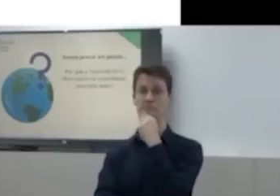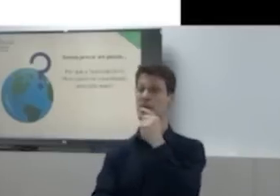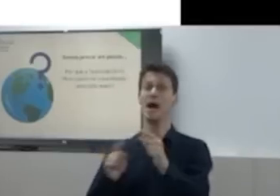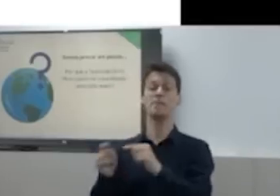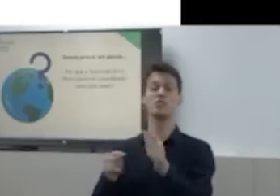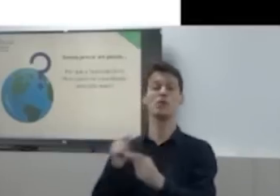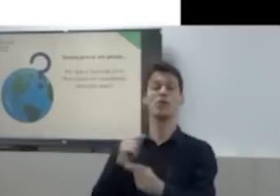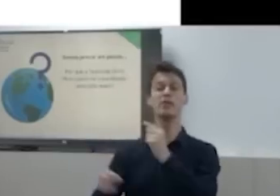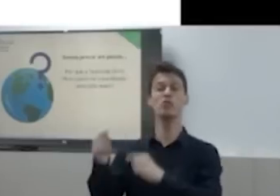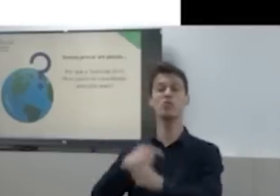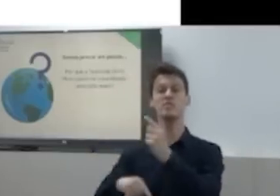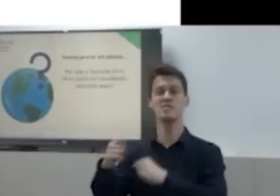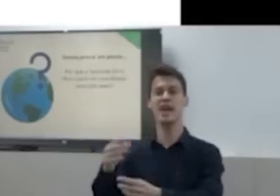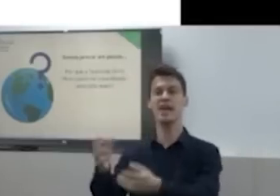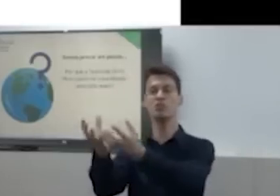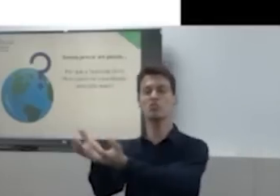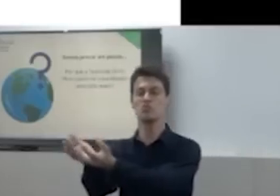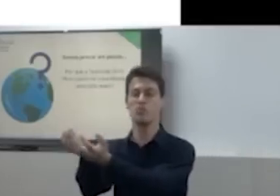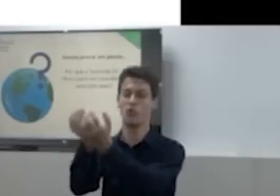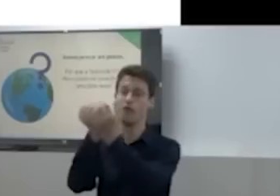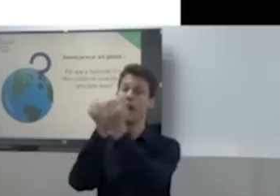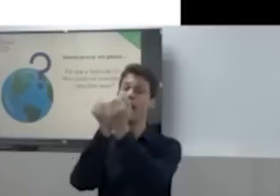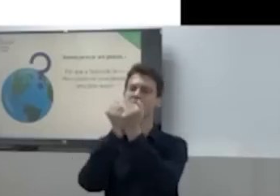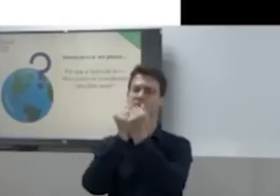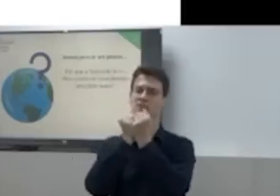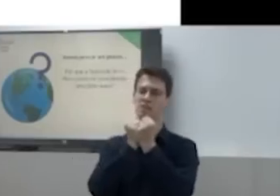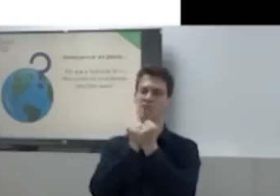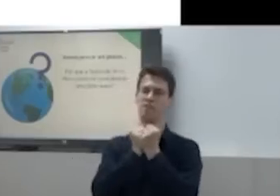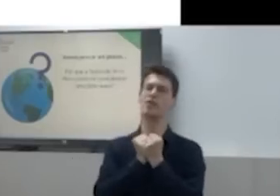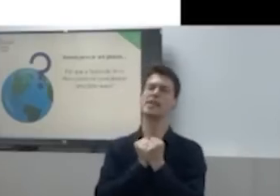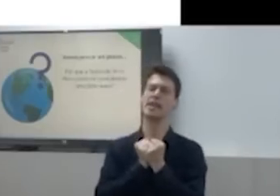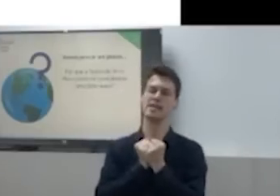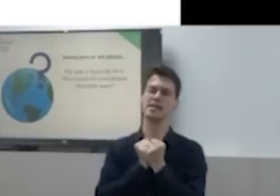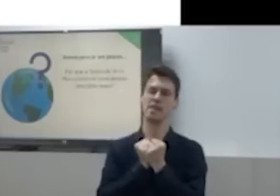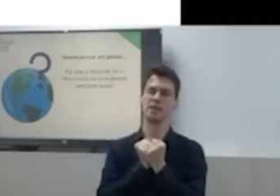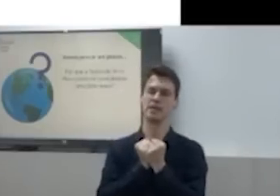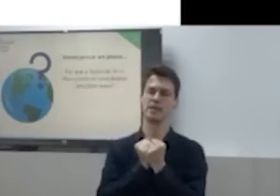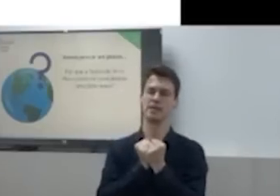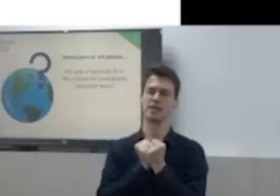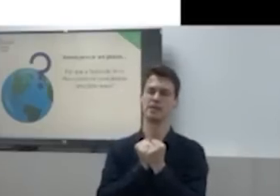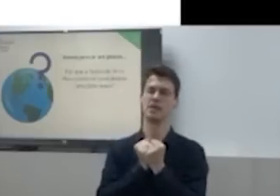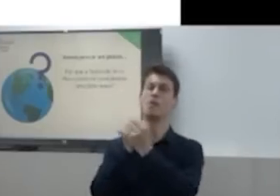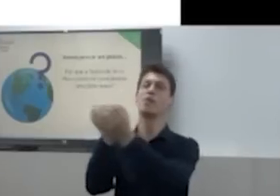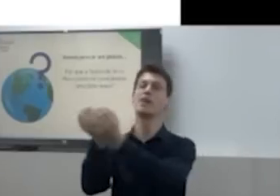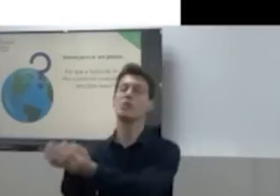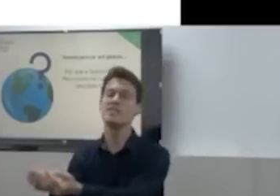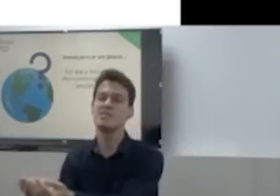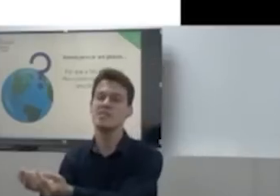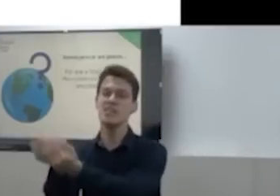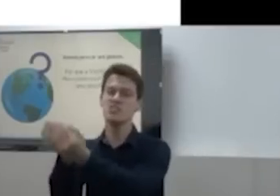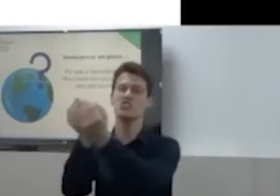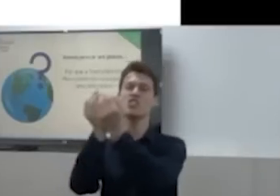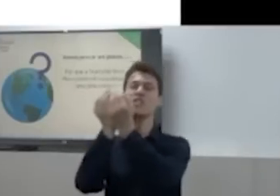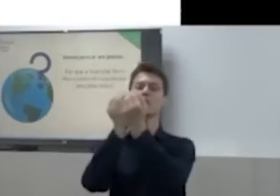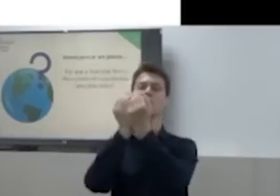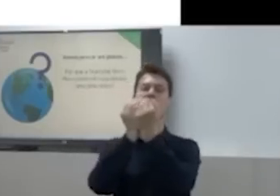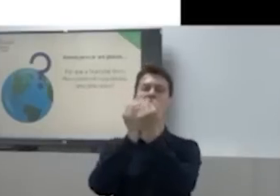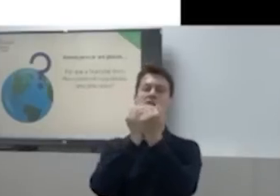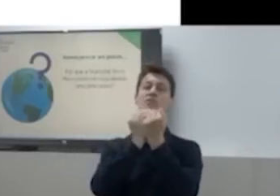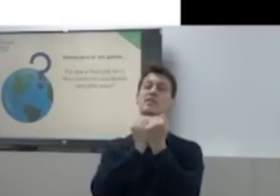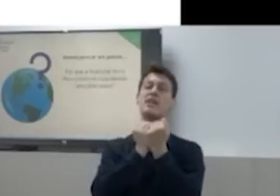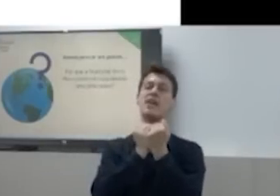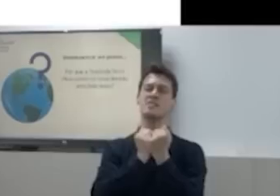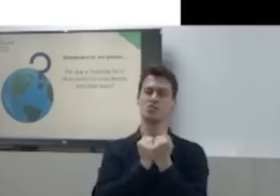ela é Terra plana. A pessoa não consegue nos provar por que ela é Terra plana. Porque não